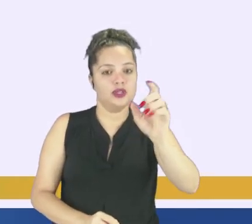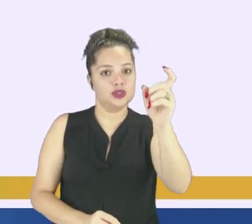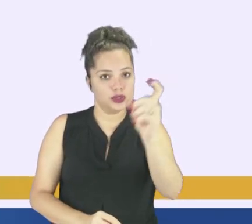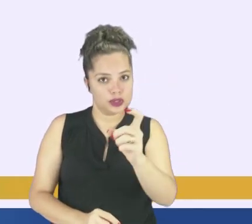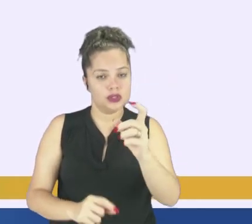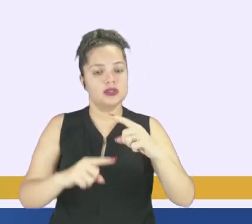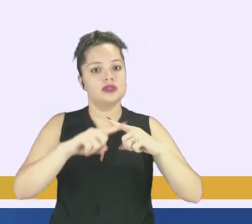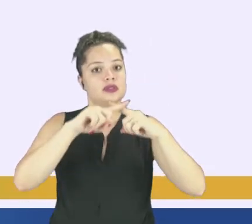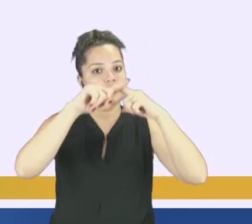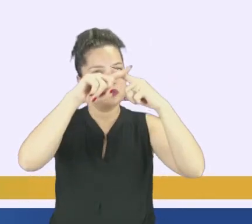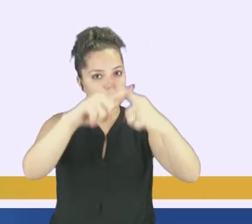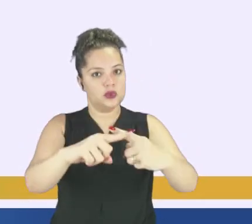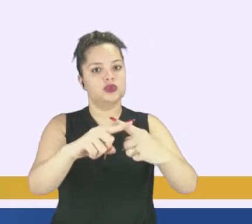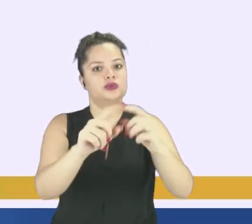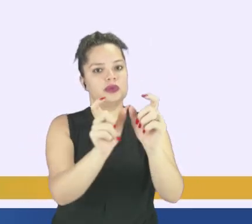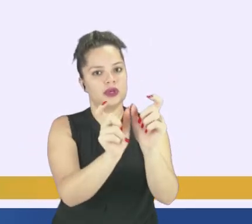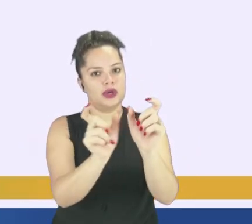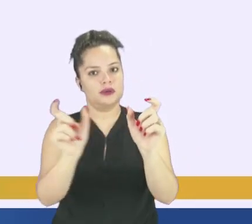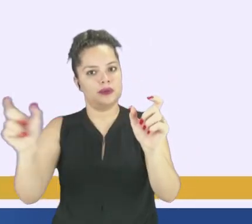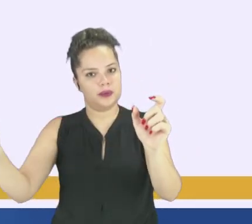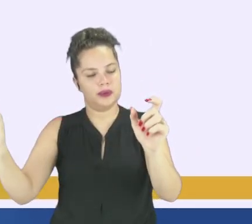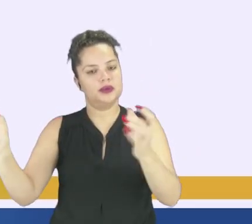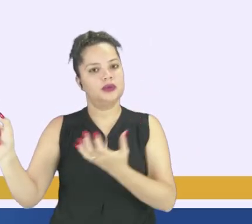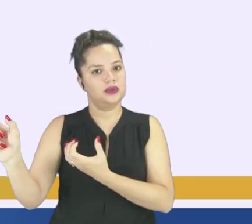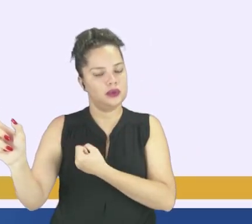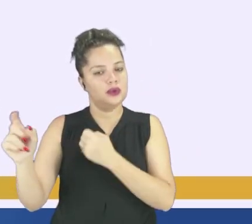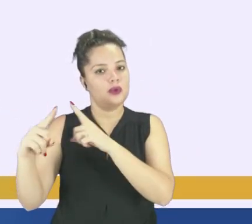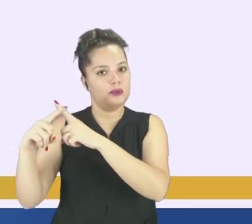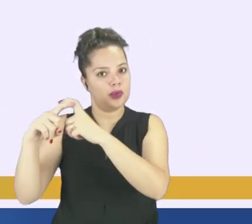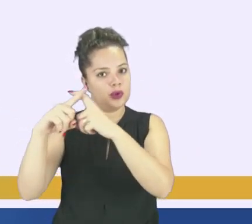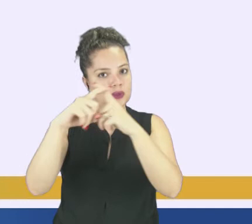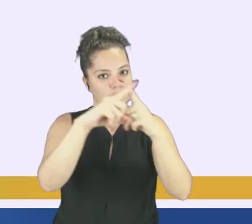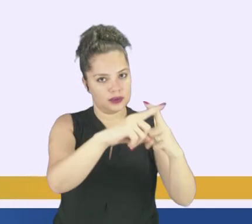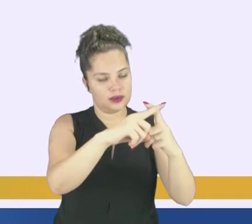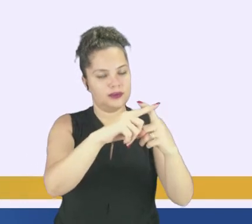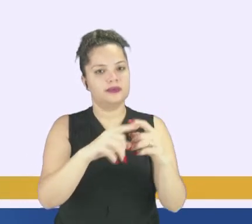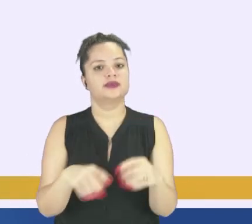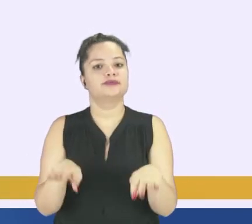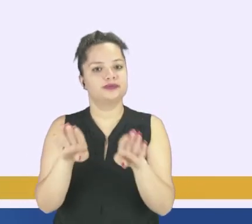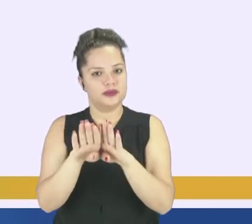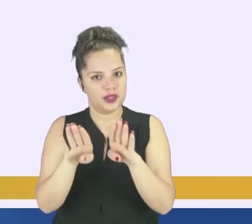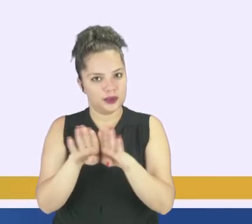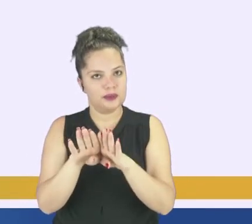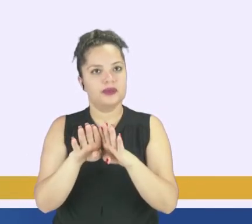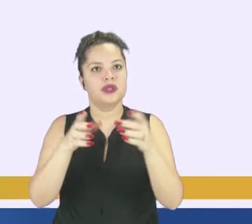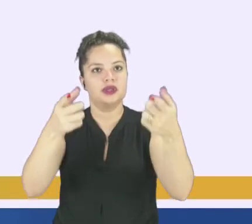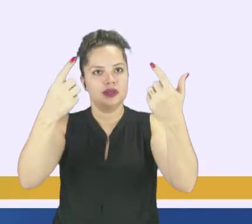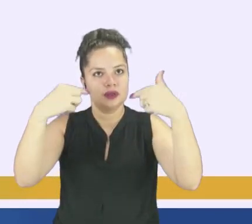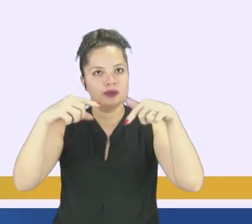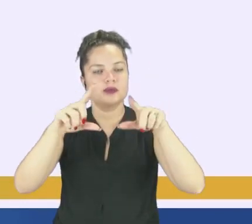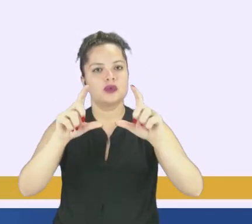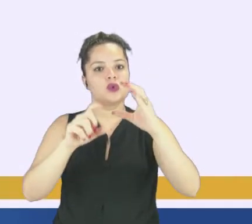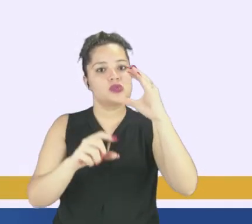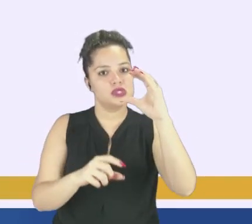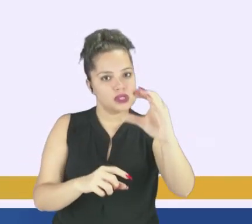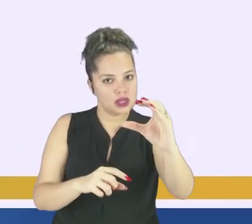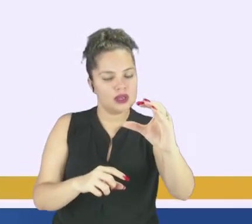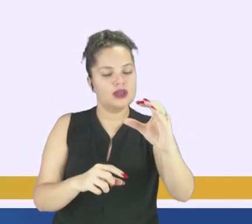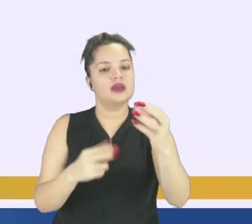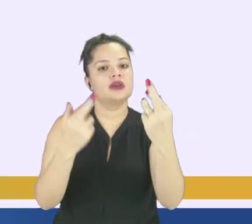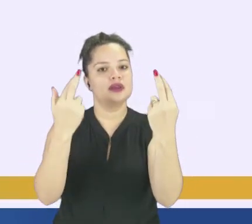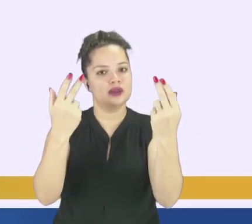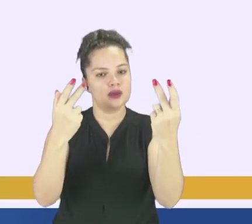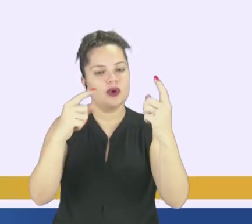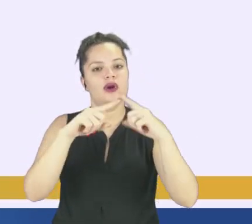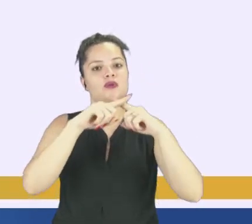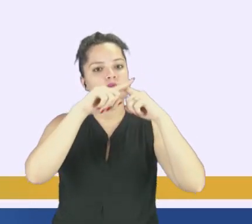por todos os termos do segundo polinômio. Da mesma forma, vai proceder para o terceiro elemento, que é o c. Você vai